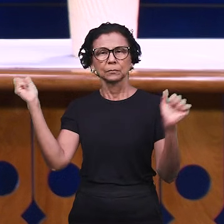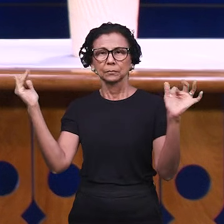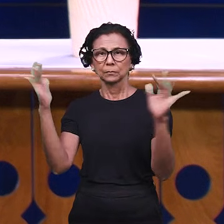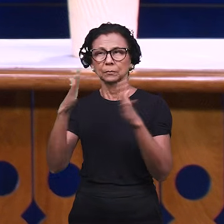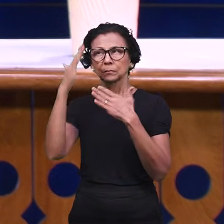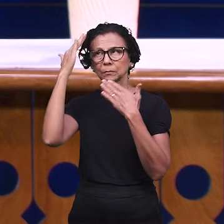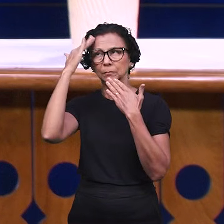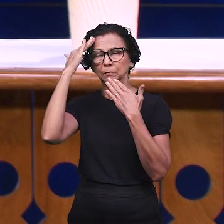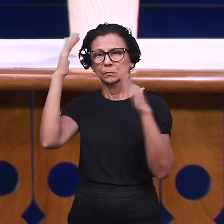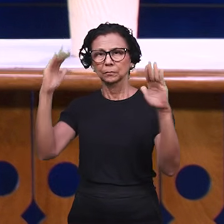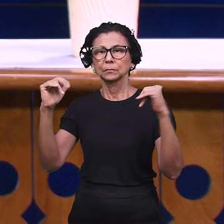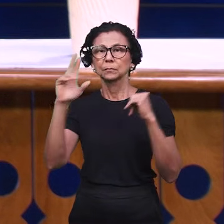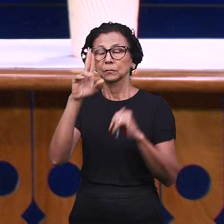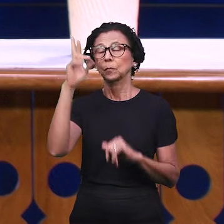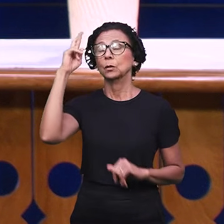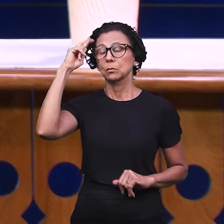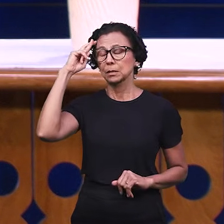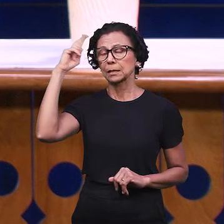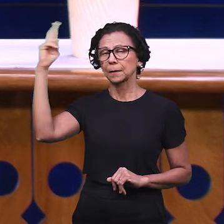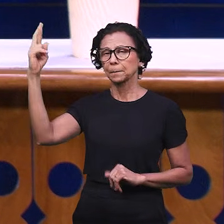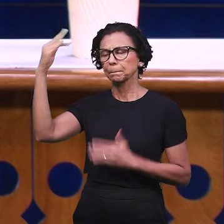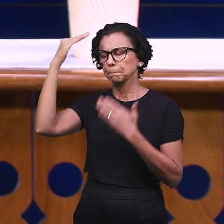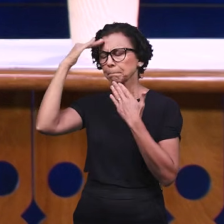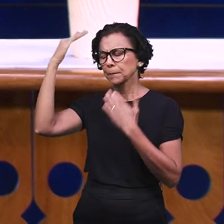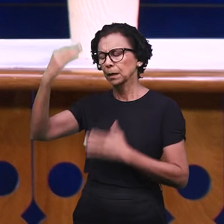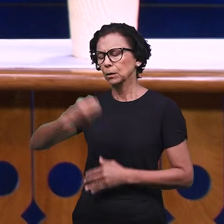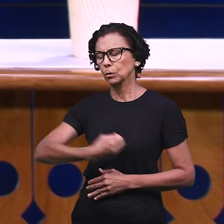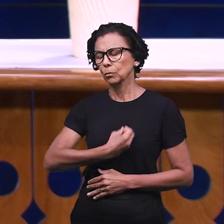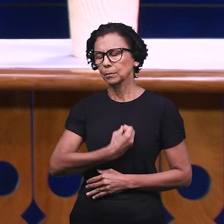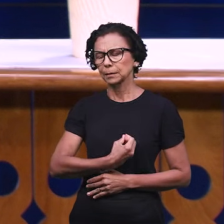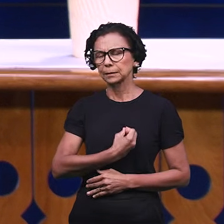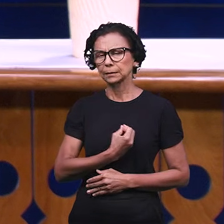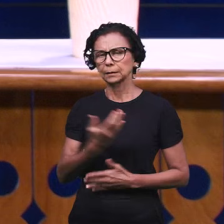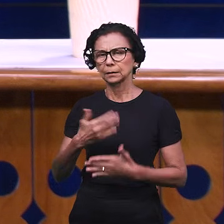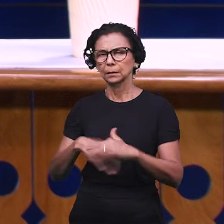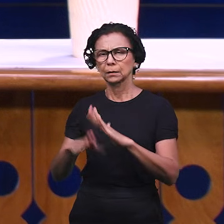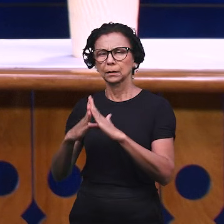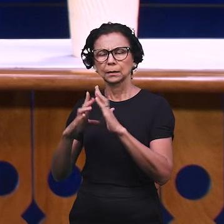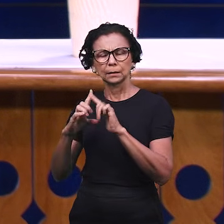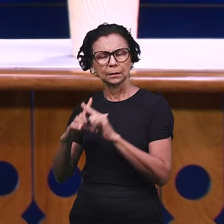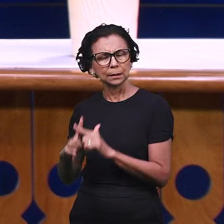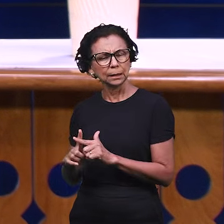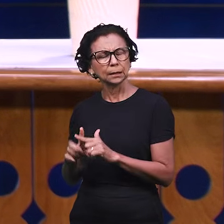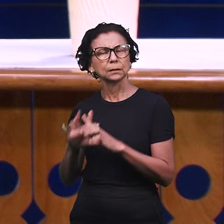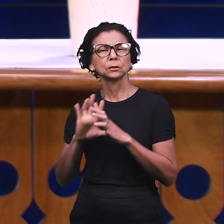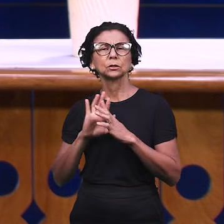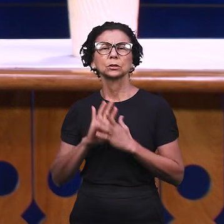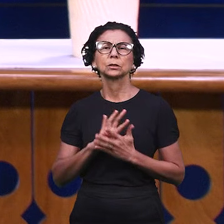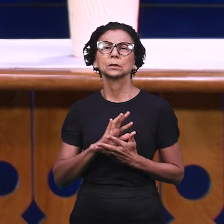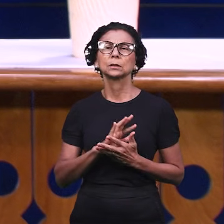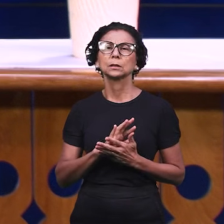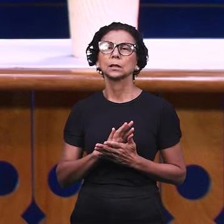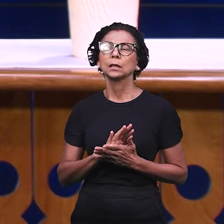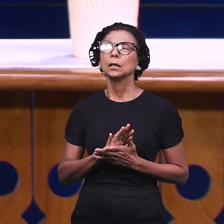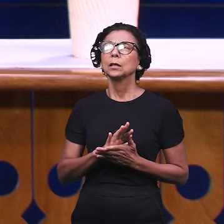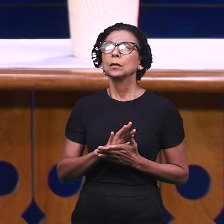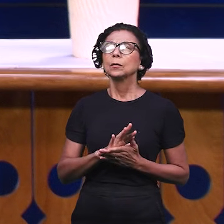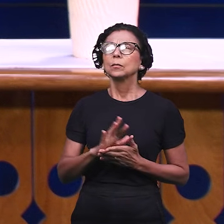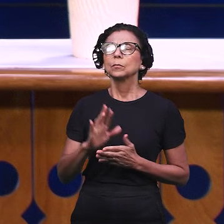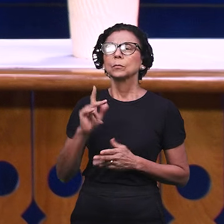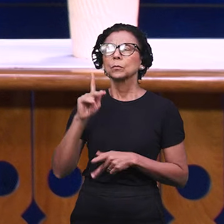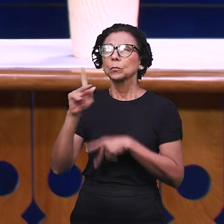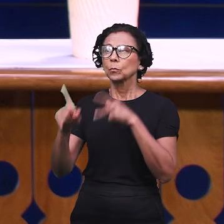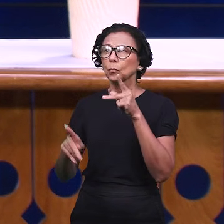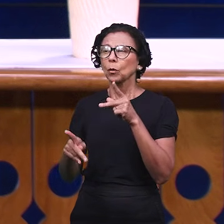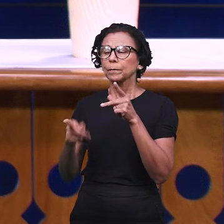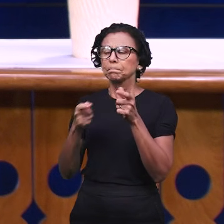glorificamos, bendizemos o teu nome, pela tua presença na vida da igreja, pela maneira que tem conduzido o